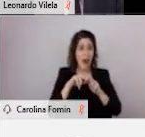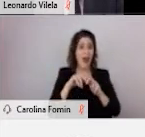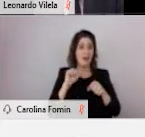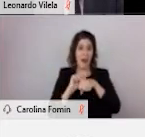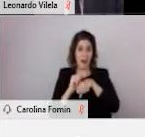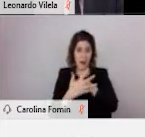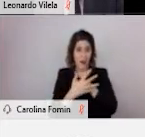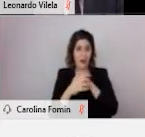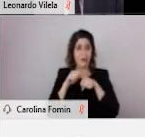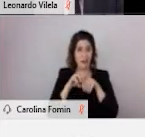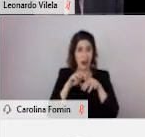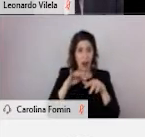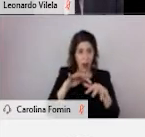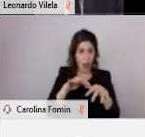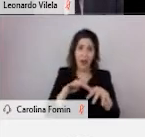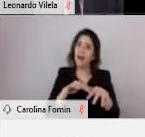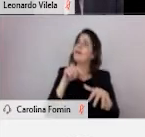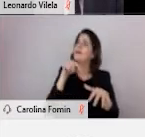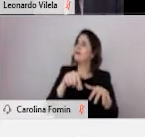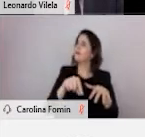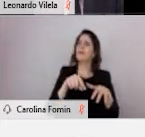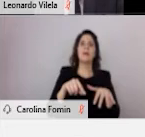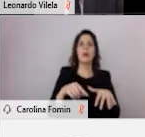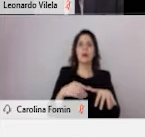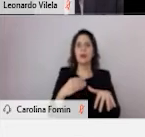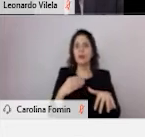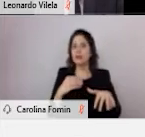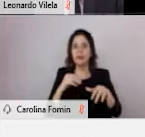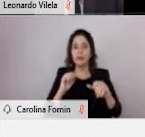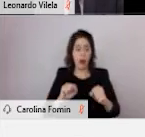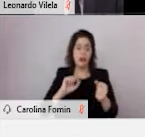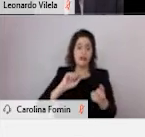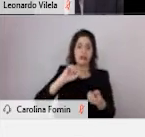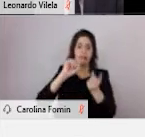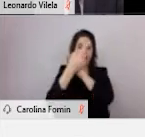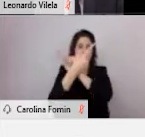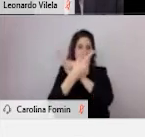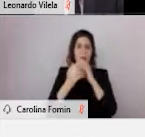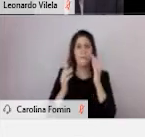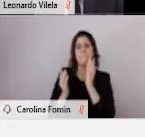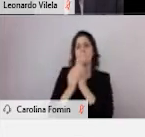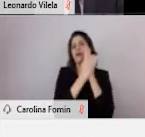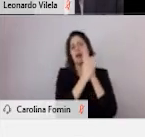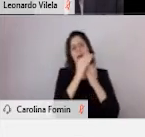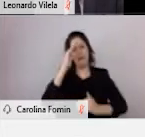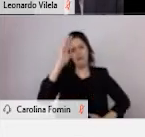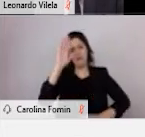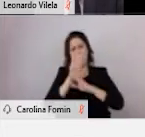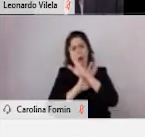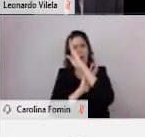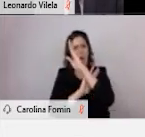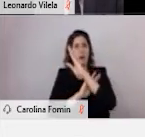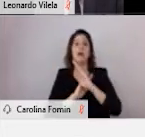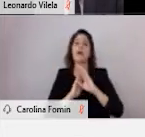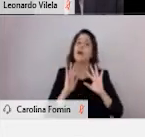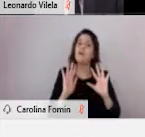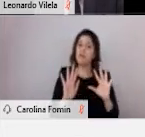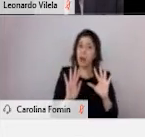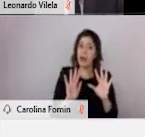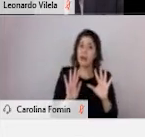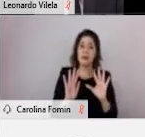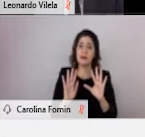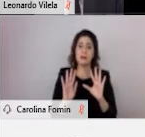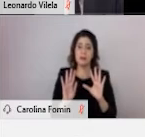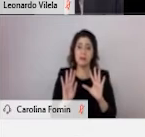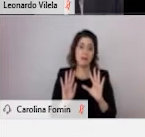poderia ter um efeito contrário, né, nessa judicialização. Por quê? Porque nós não recebemos, dentro